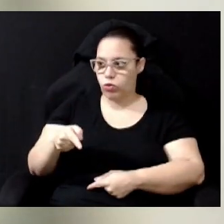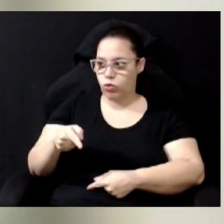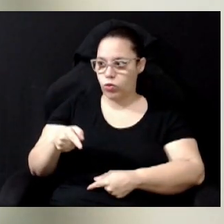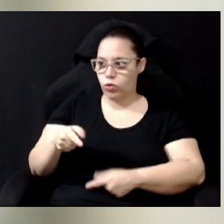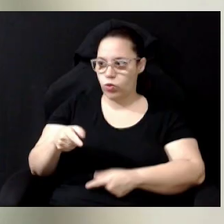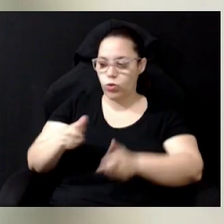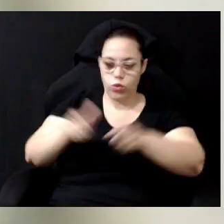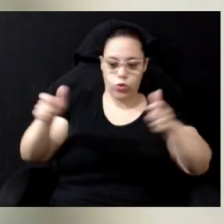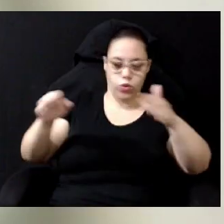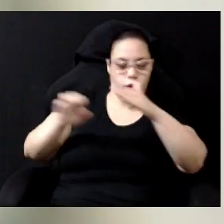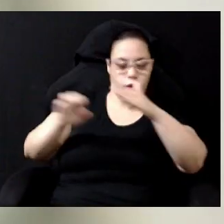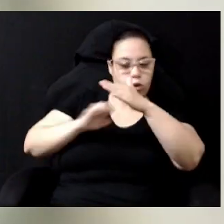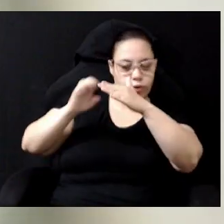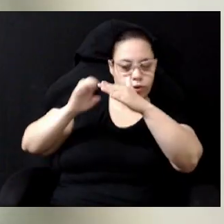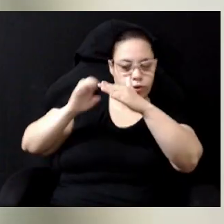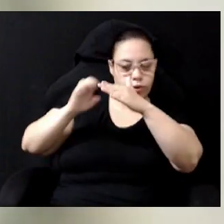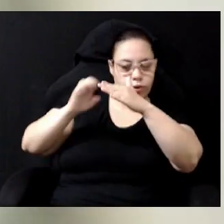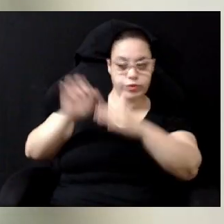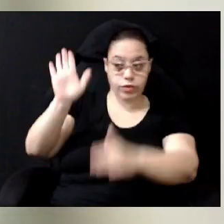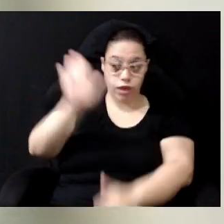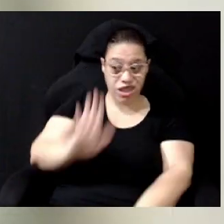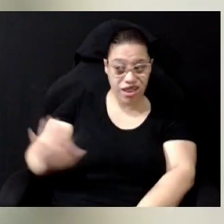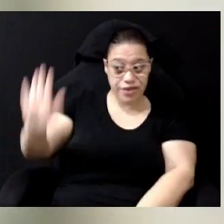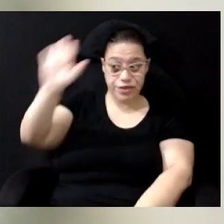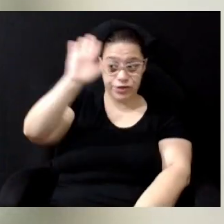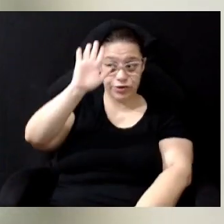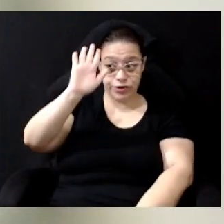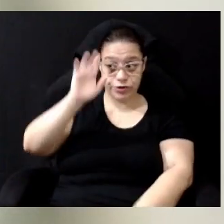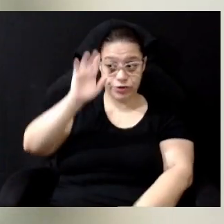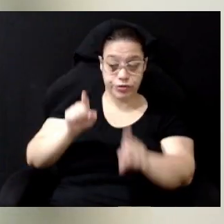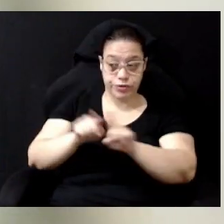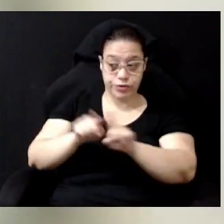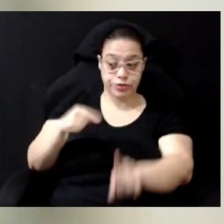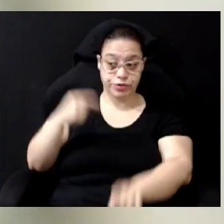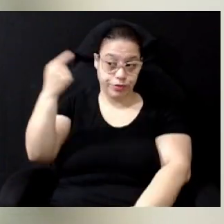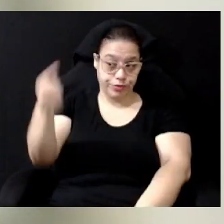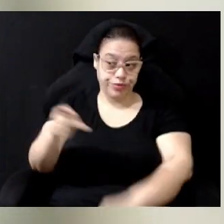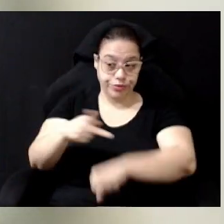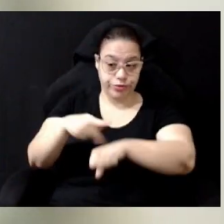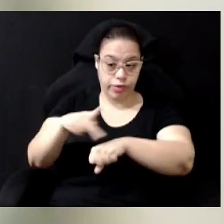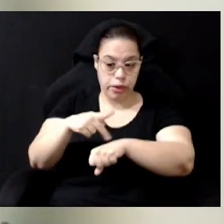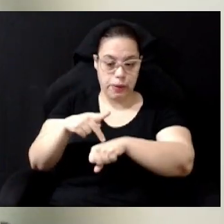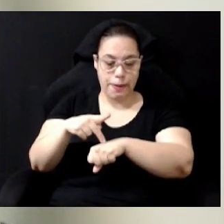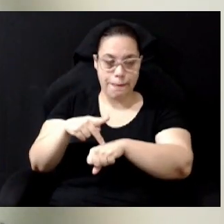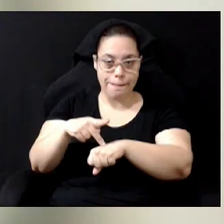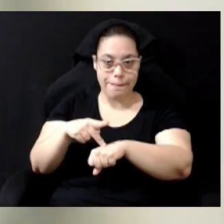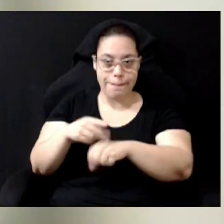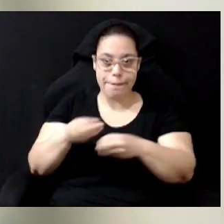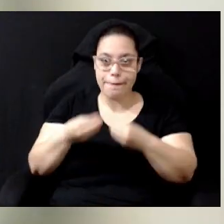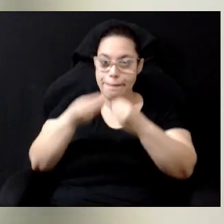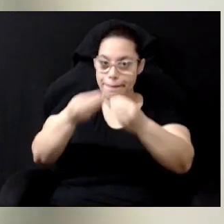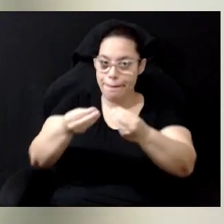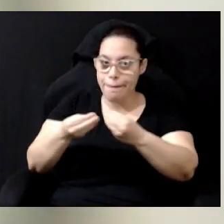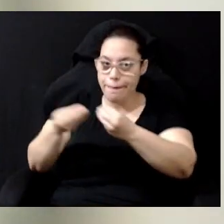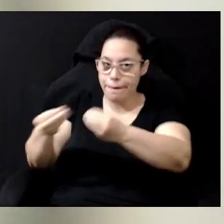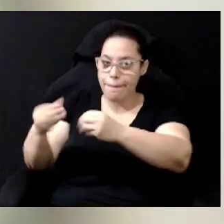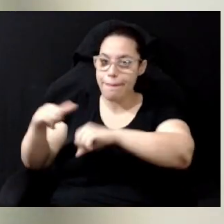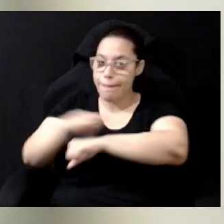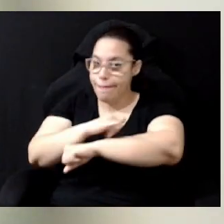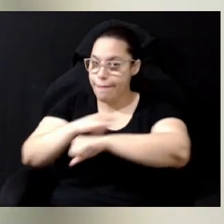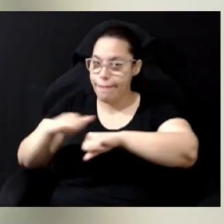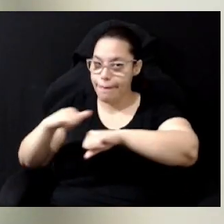é, é, essas grandes empresas nacionais que exportam, elas já estão colocando isso